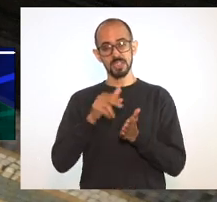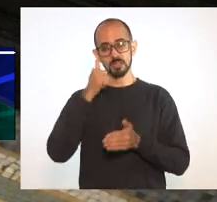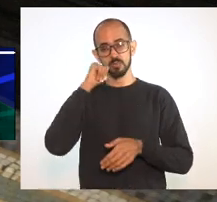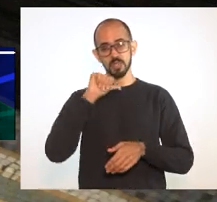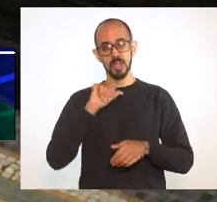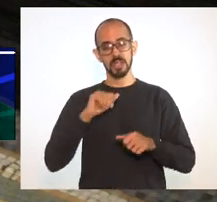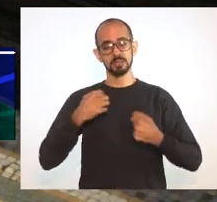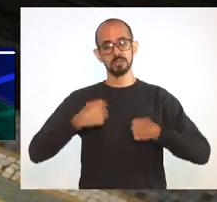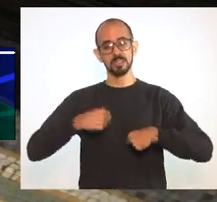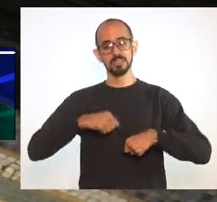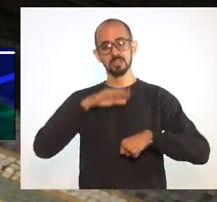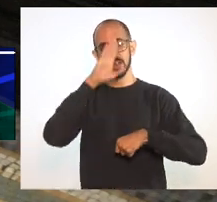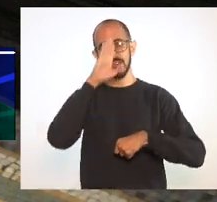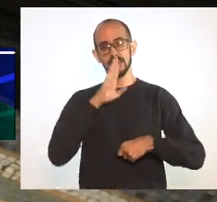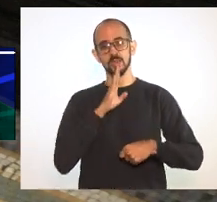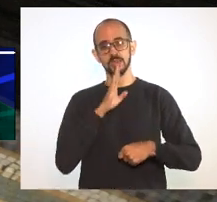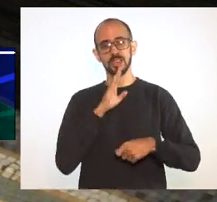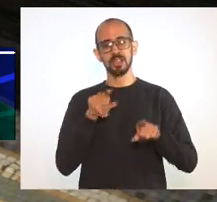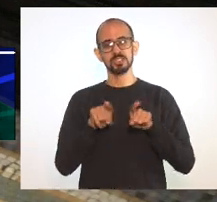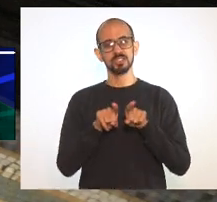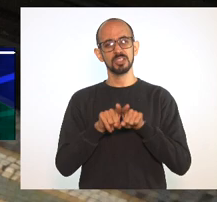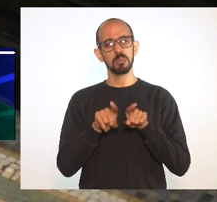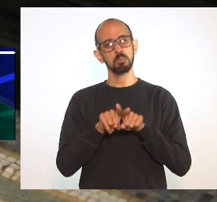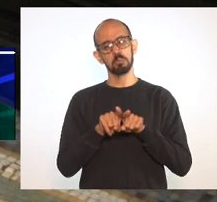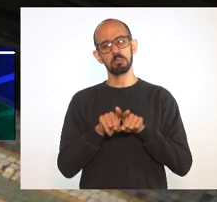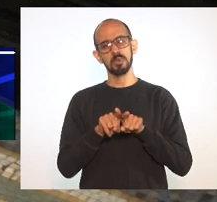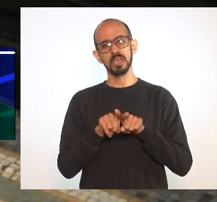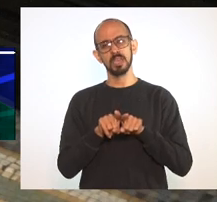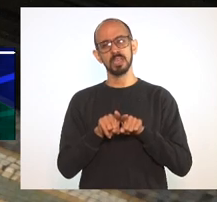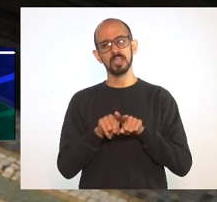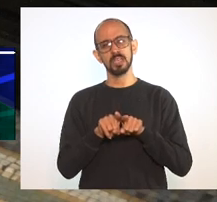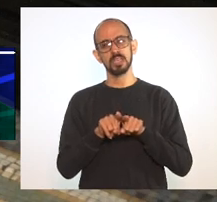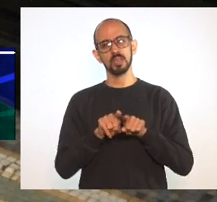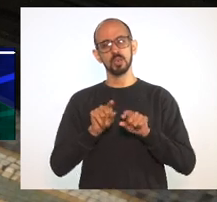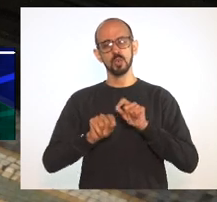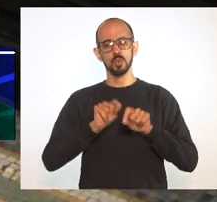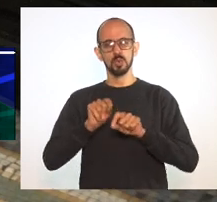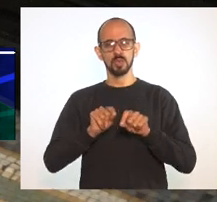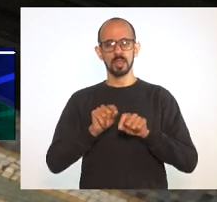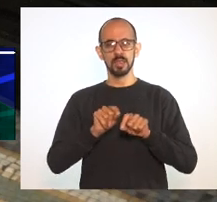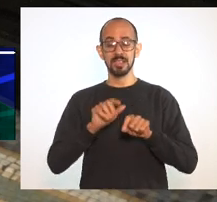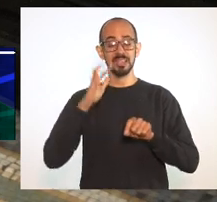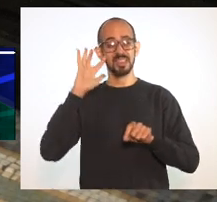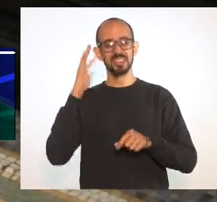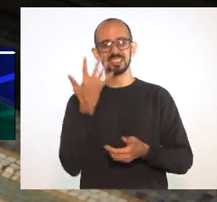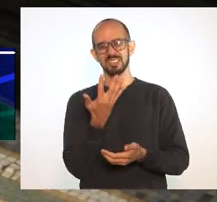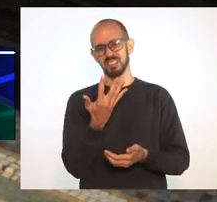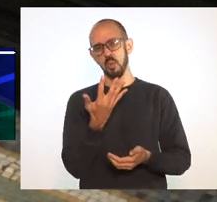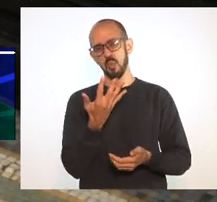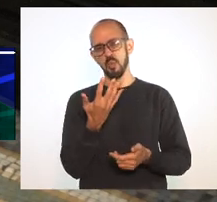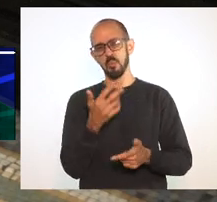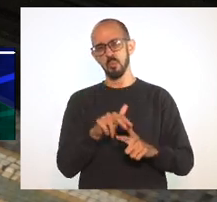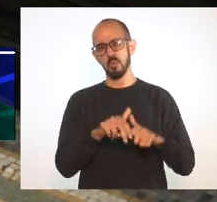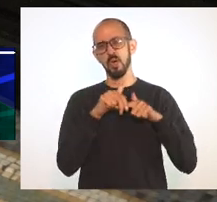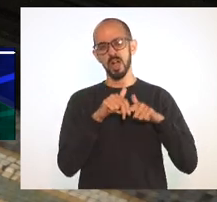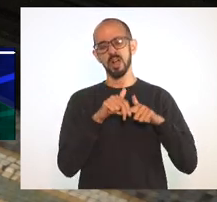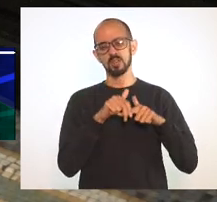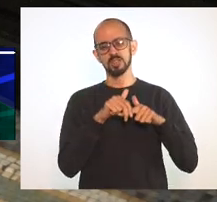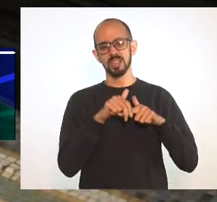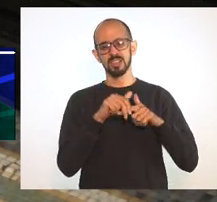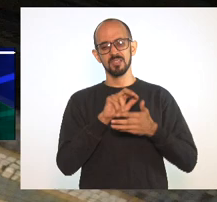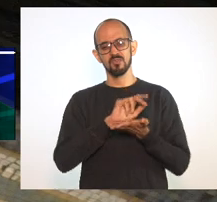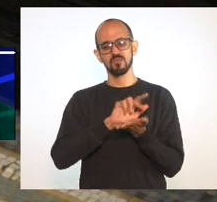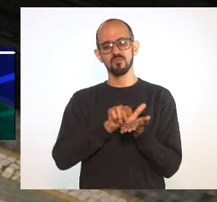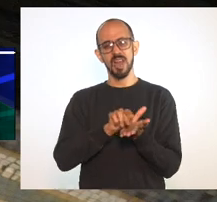da gratuidade dessa decisão, considerando aí, assim, que muitas